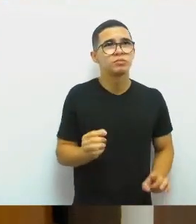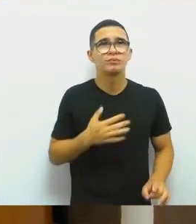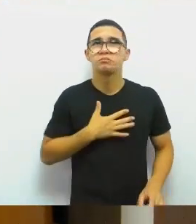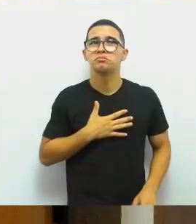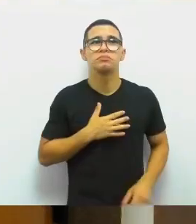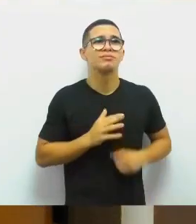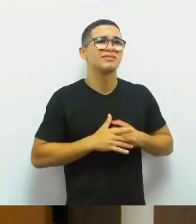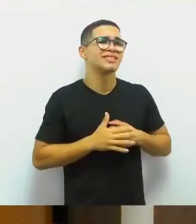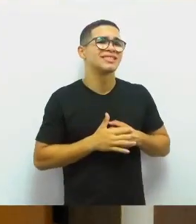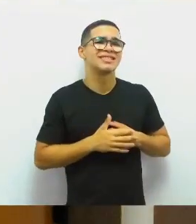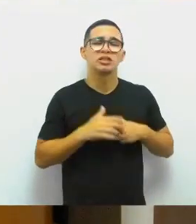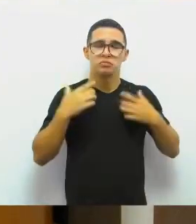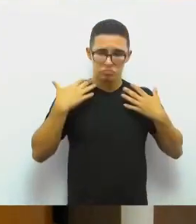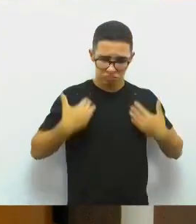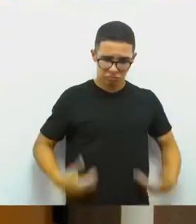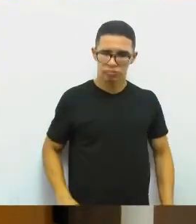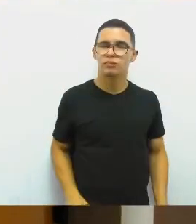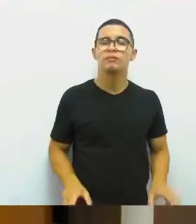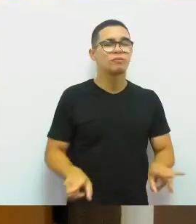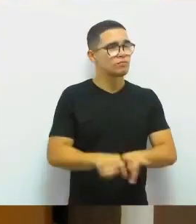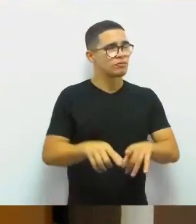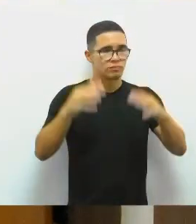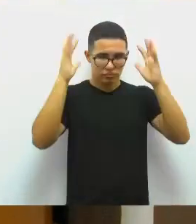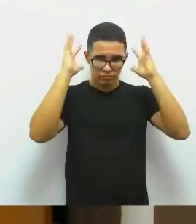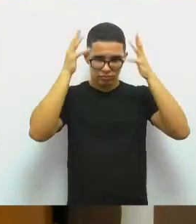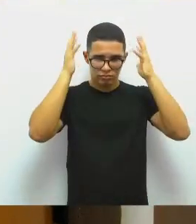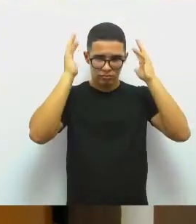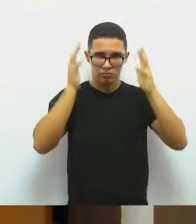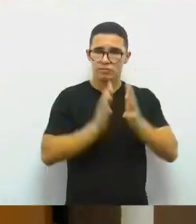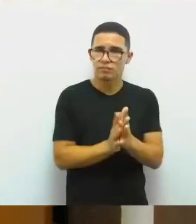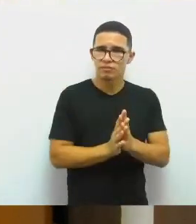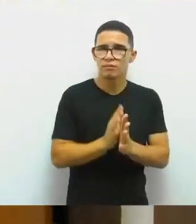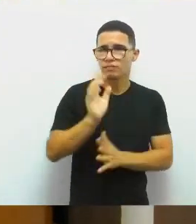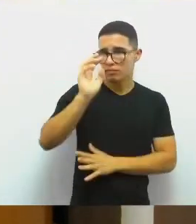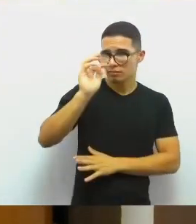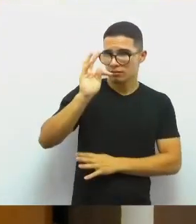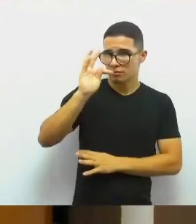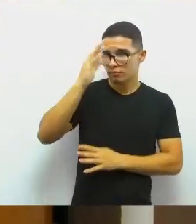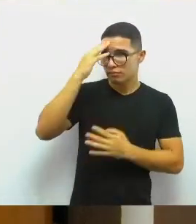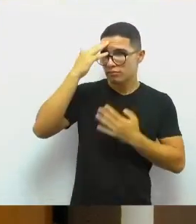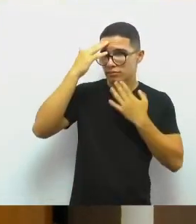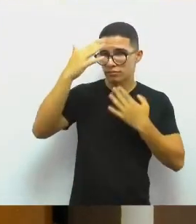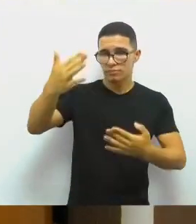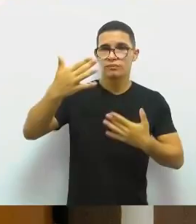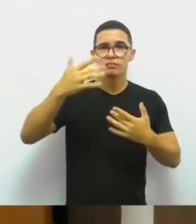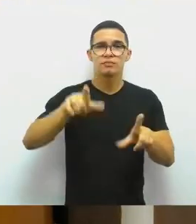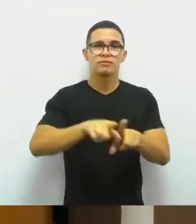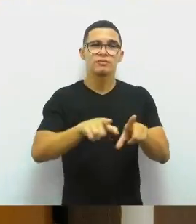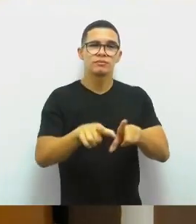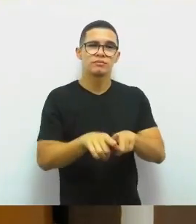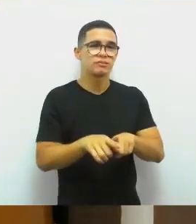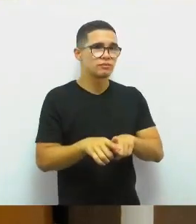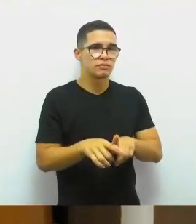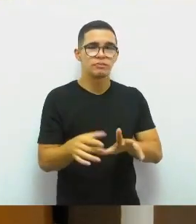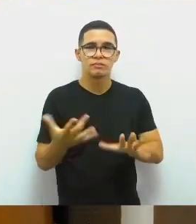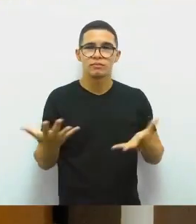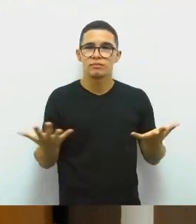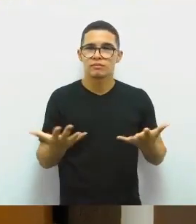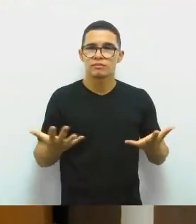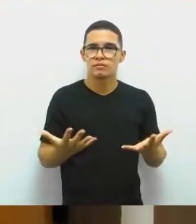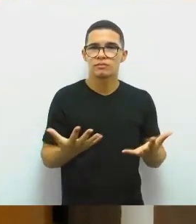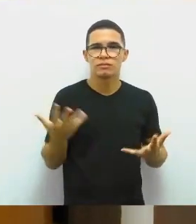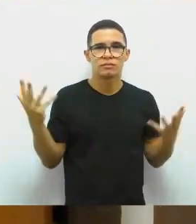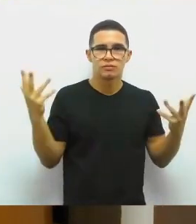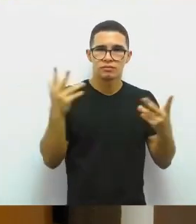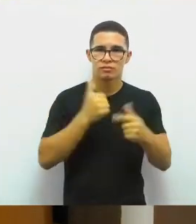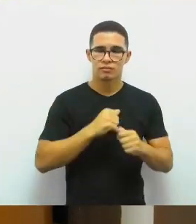doente... fisicamente, mas mentalmente também. Eu agradeço imensamente, Edinho. Muito obrigado mesmo. Estou fechando com chave de